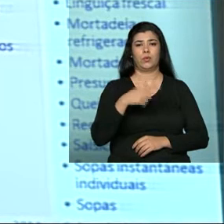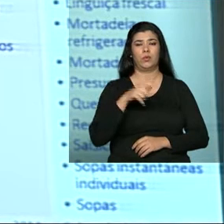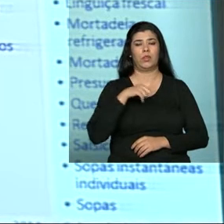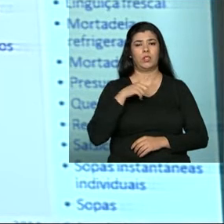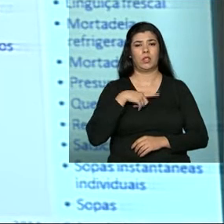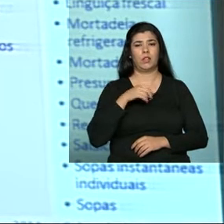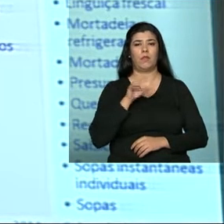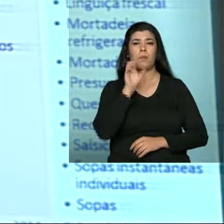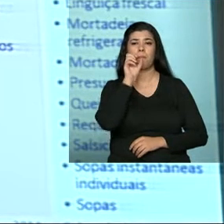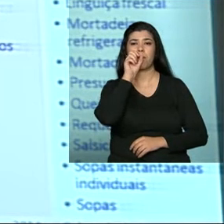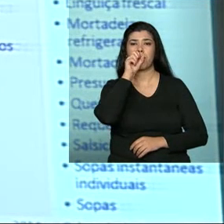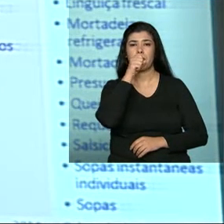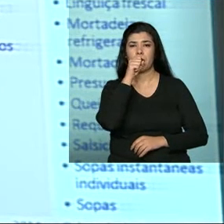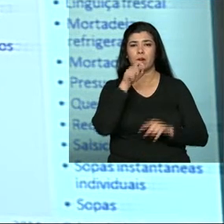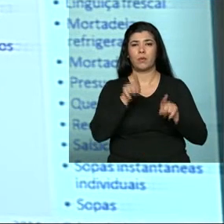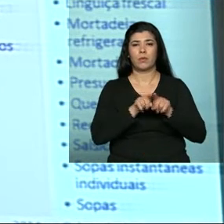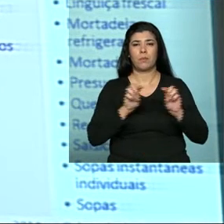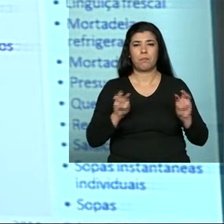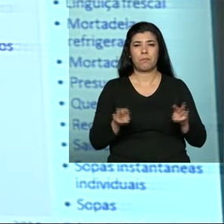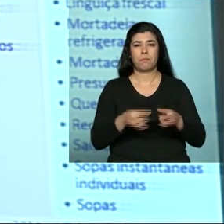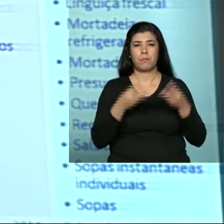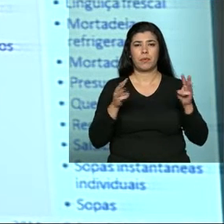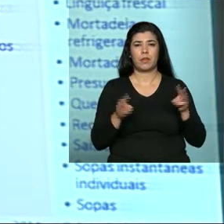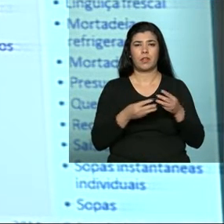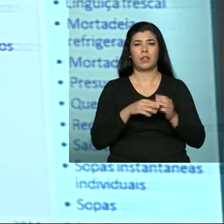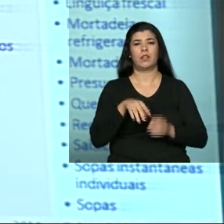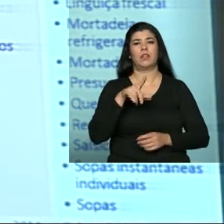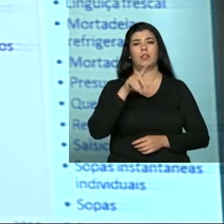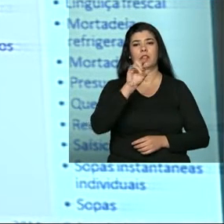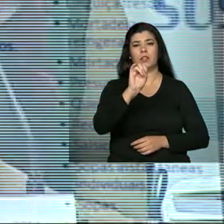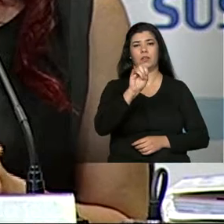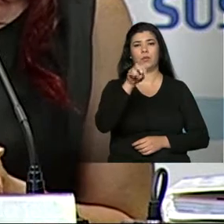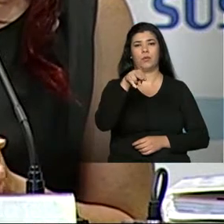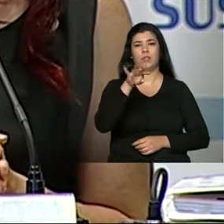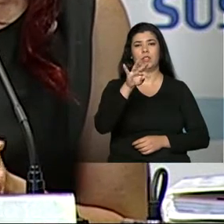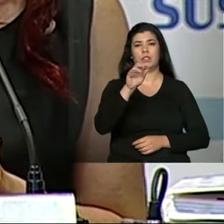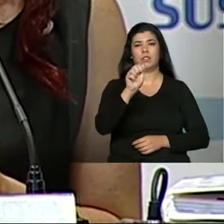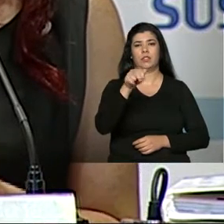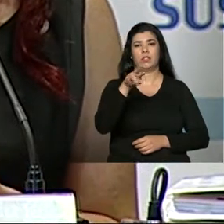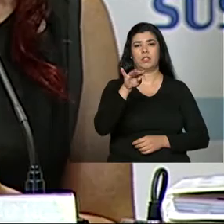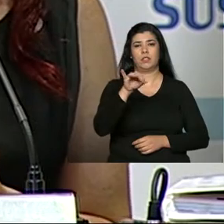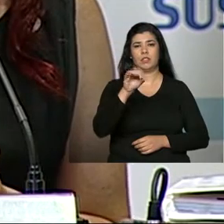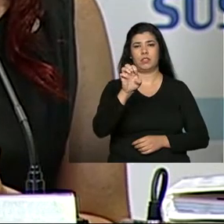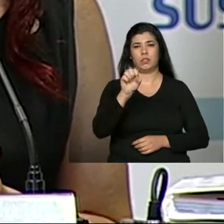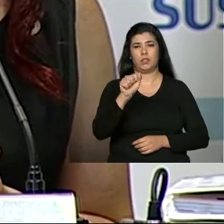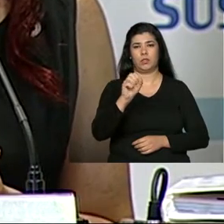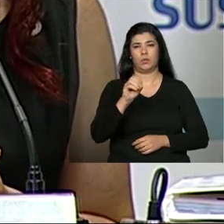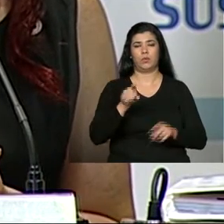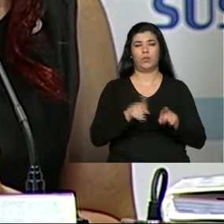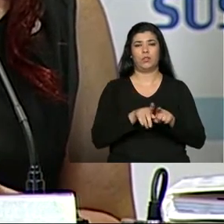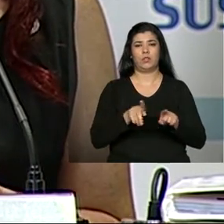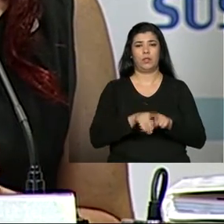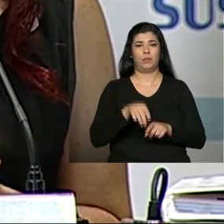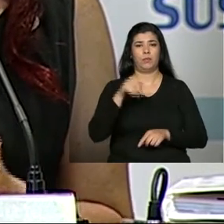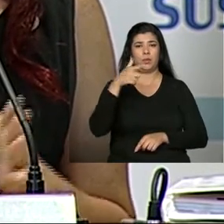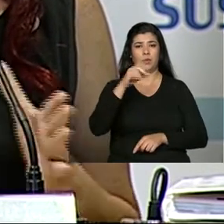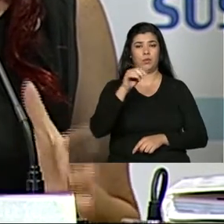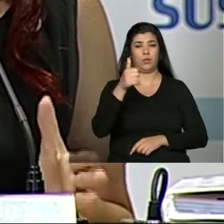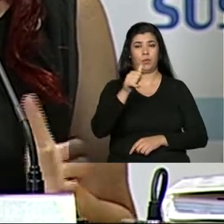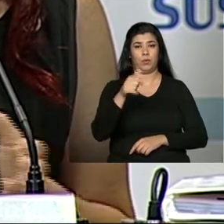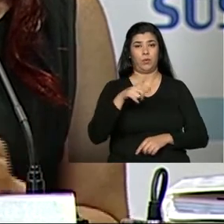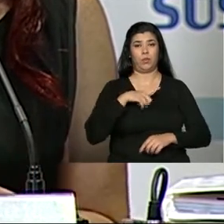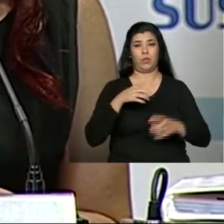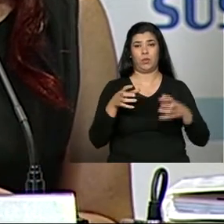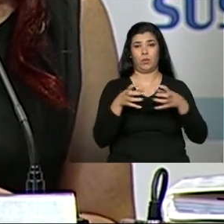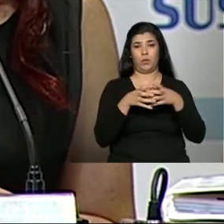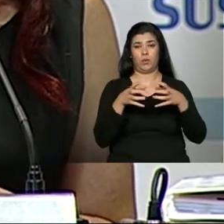pães. Essa etapa que nós vamos divulgar agora foi firmada no termo de compromisso de 2011, engloba